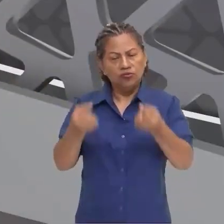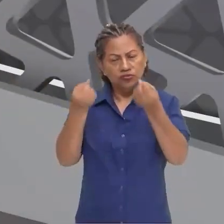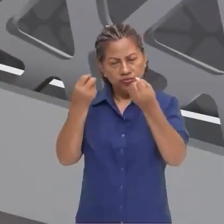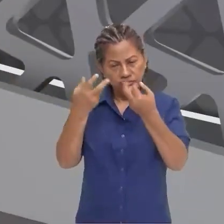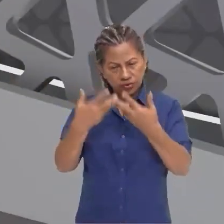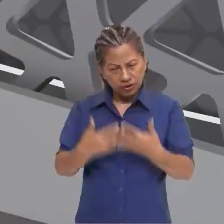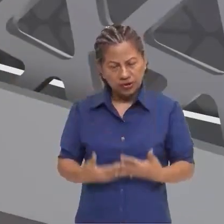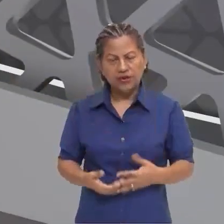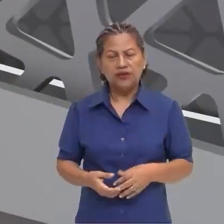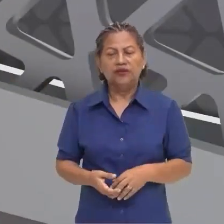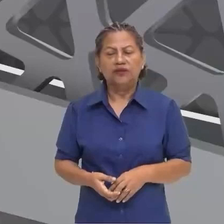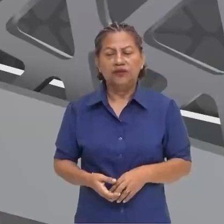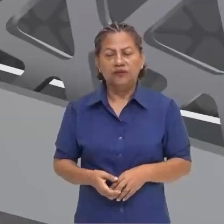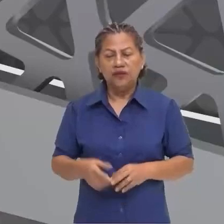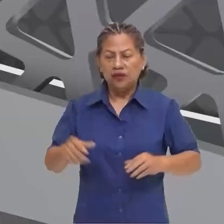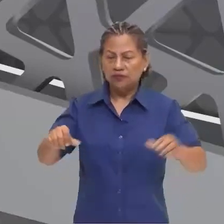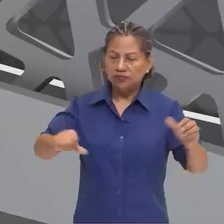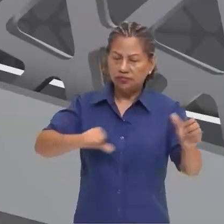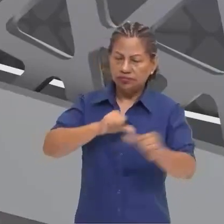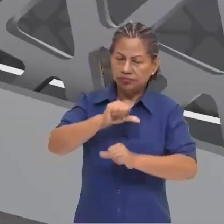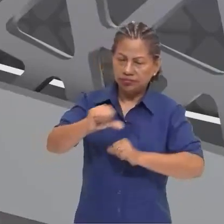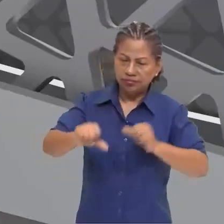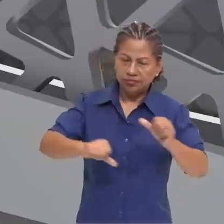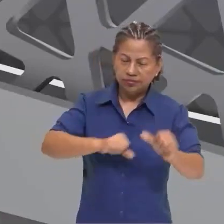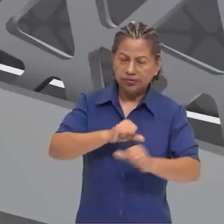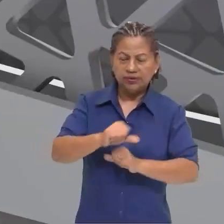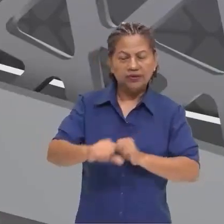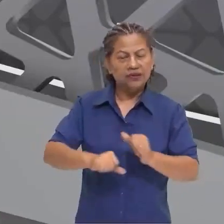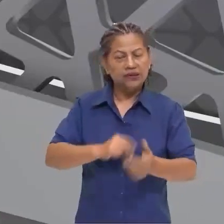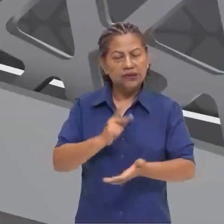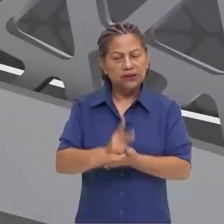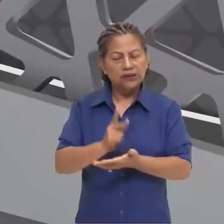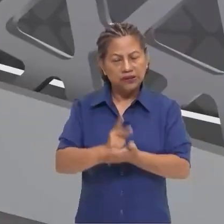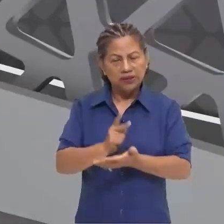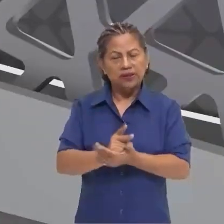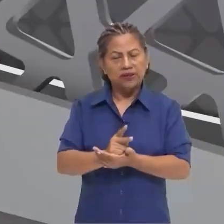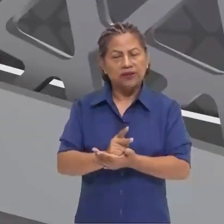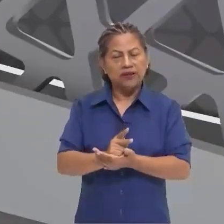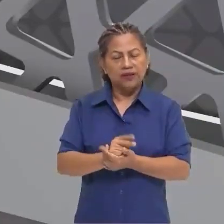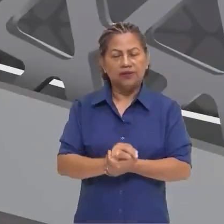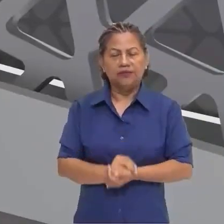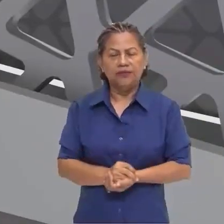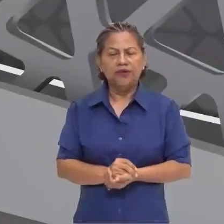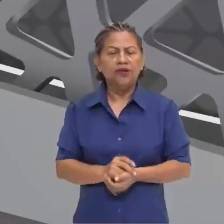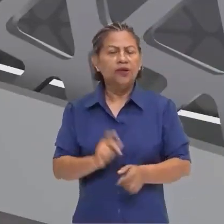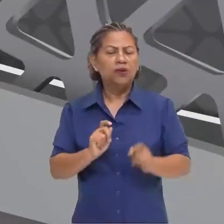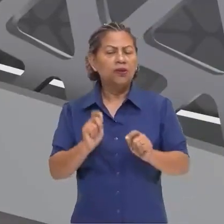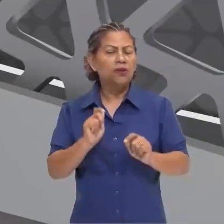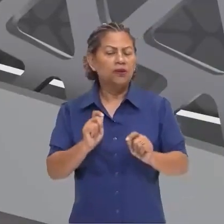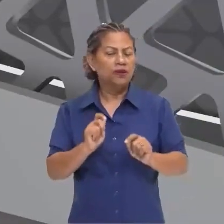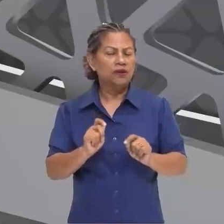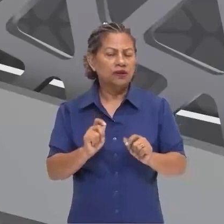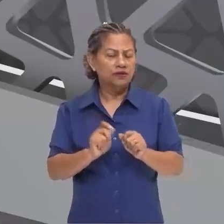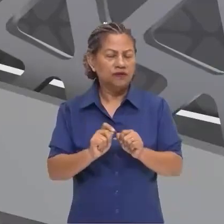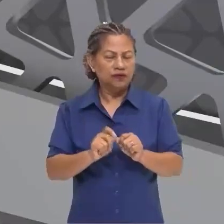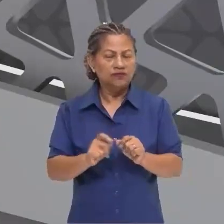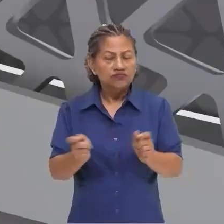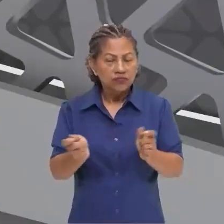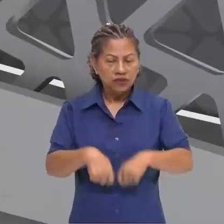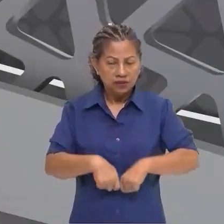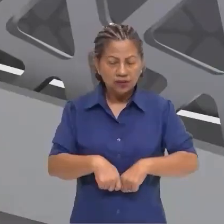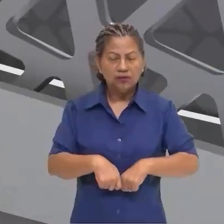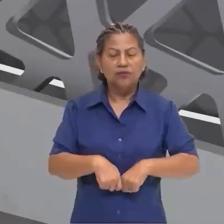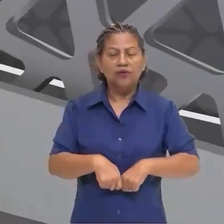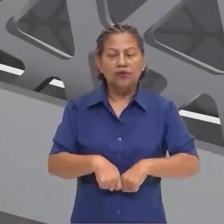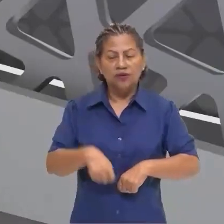como a gente está em constante mudança, nós não estamos presos às primeiras escolhas que a gente faz. A gente pode mudar a